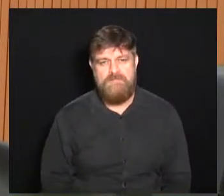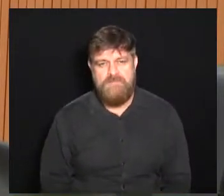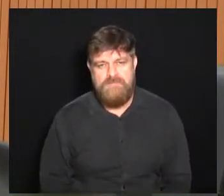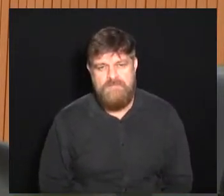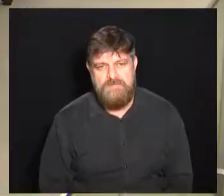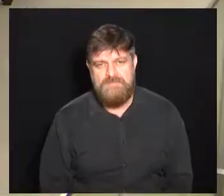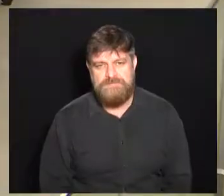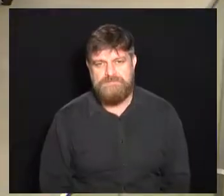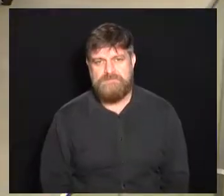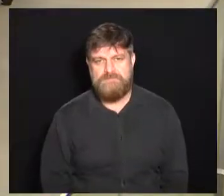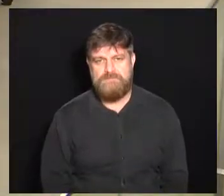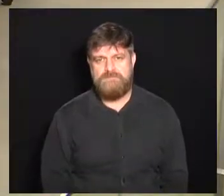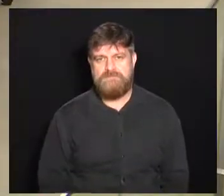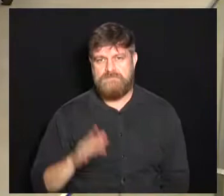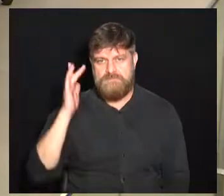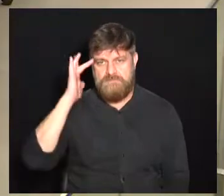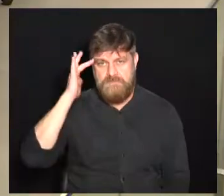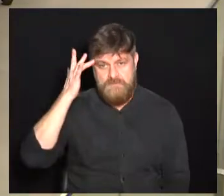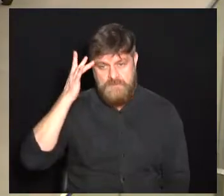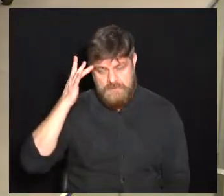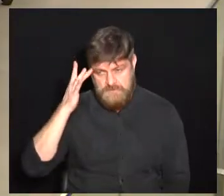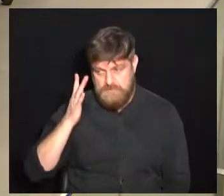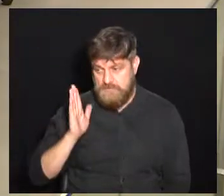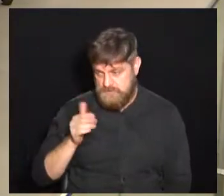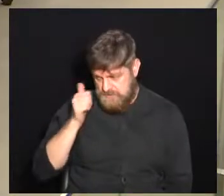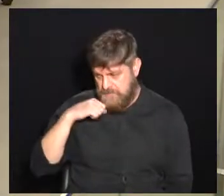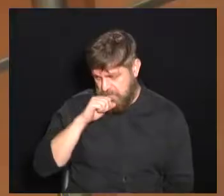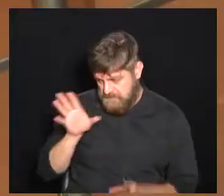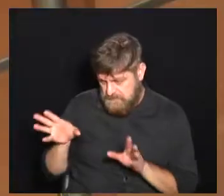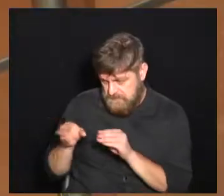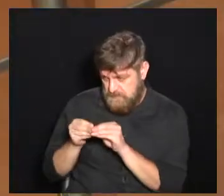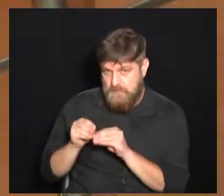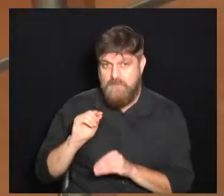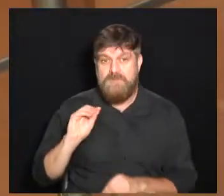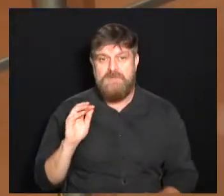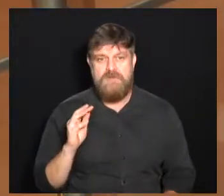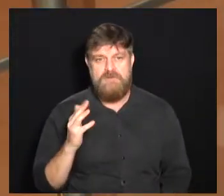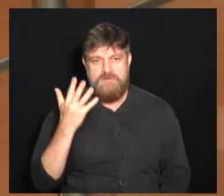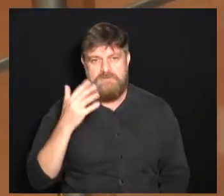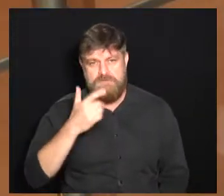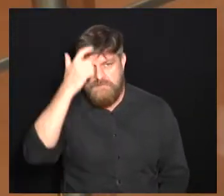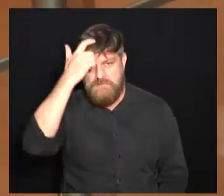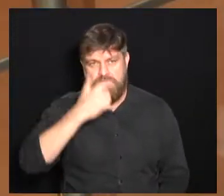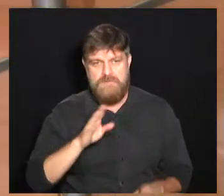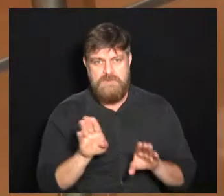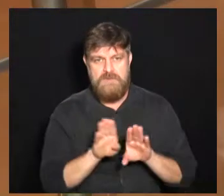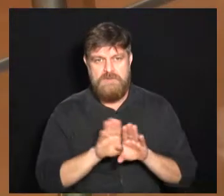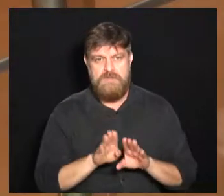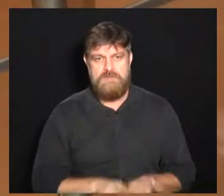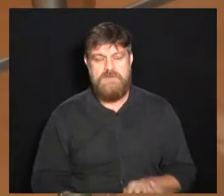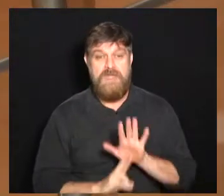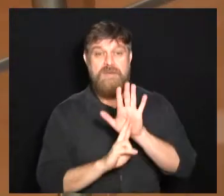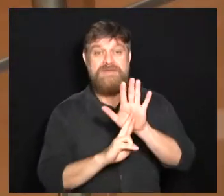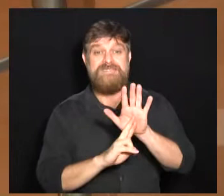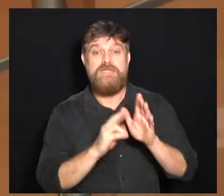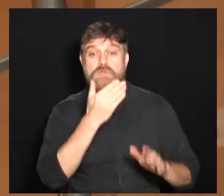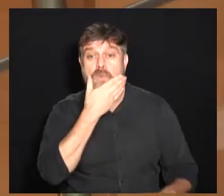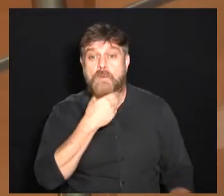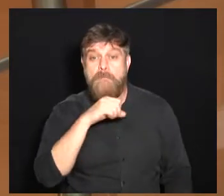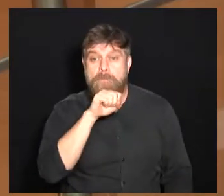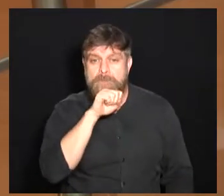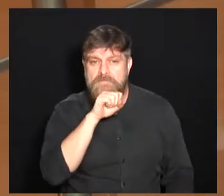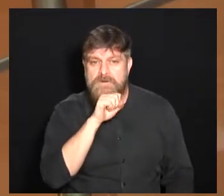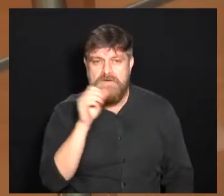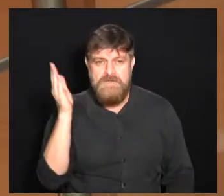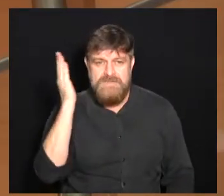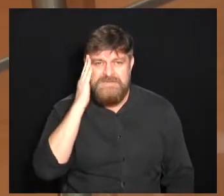Bom, eu acho que a Fabiana já resumiu bastante aí o que está acontecendo, né? E eu também estou aqui em nome dos pais, e a gente sabe que